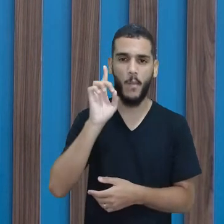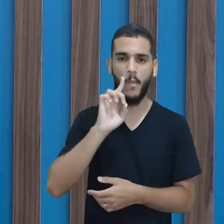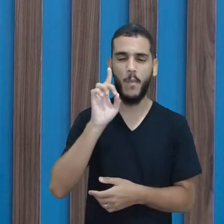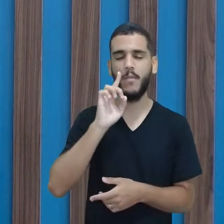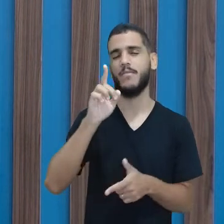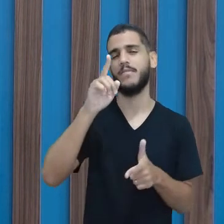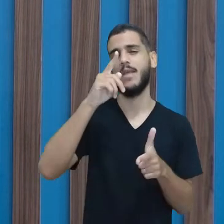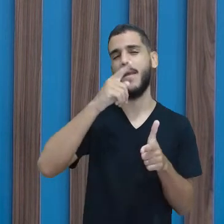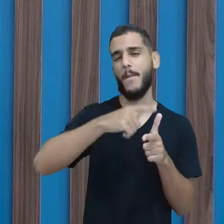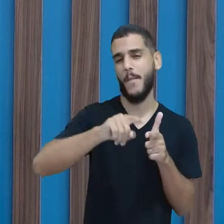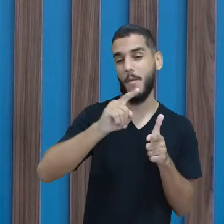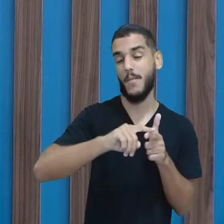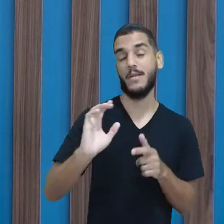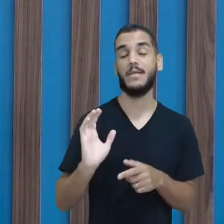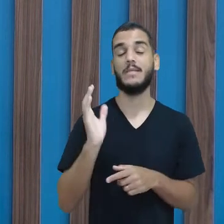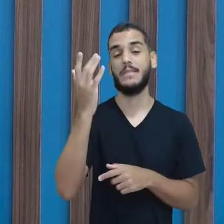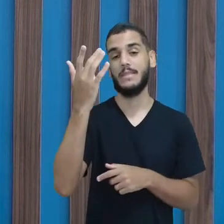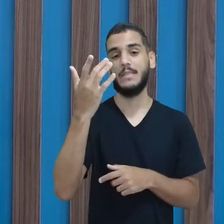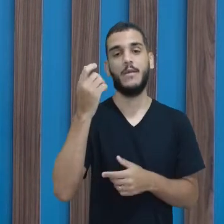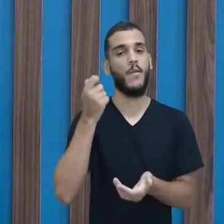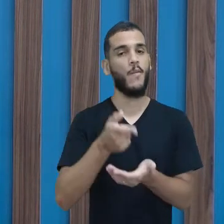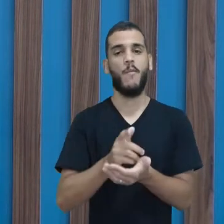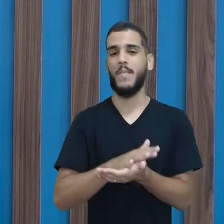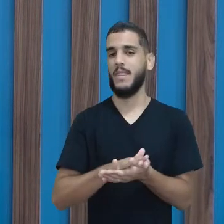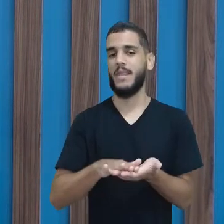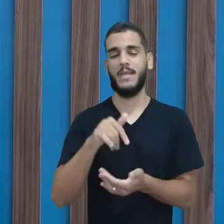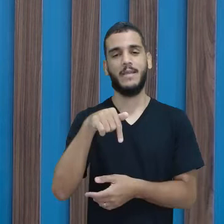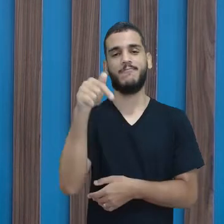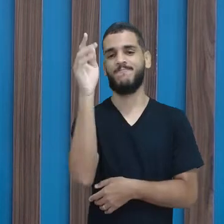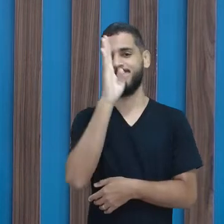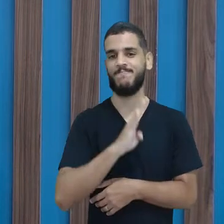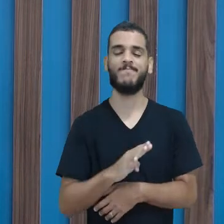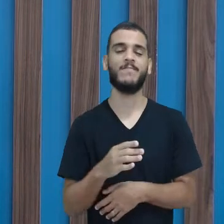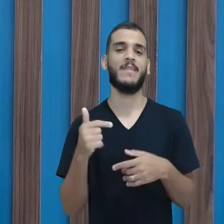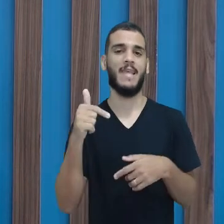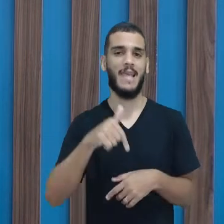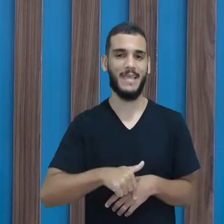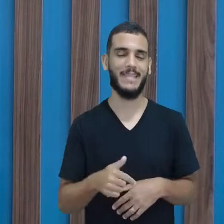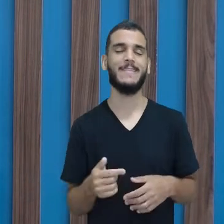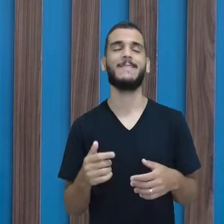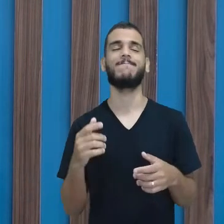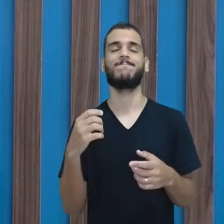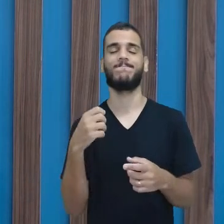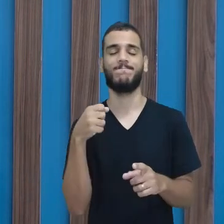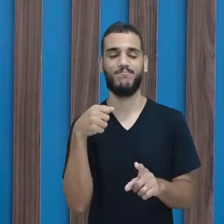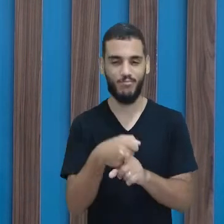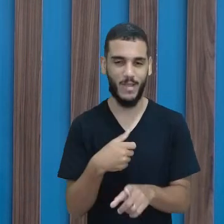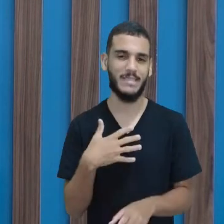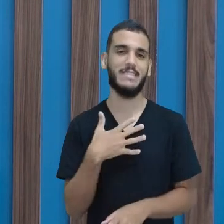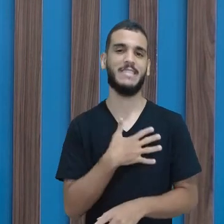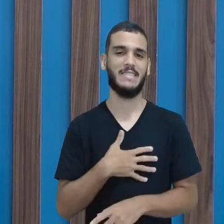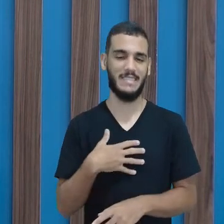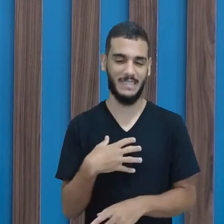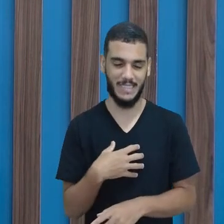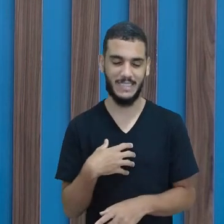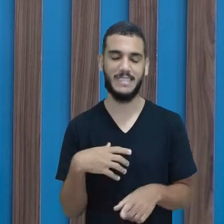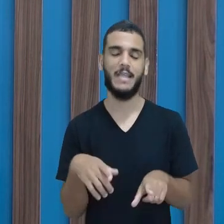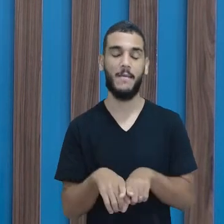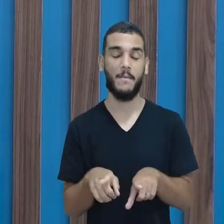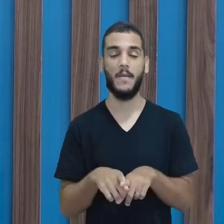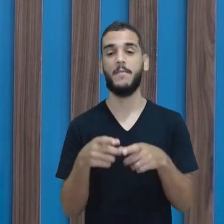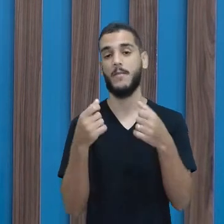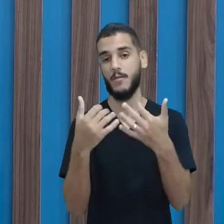crise, deixa de adquirir o nosso café, consequentemente também afeta a nossa economia. Quando a gente fala